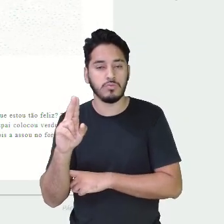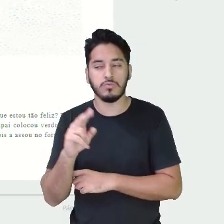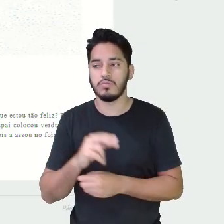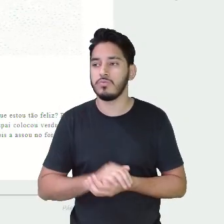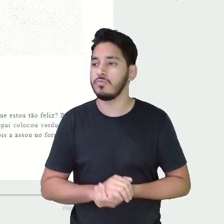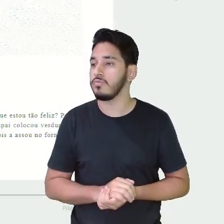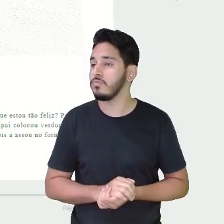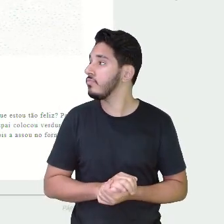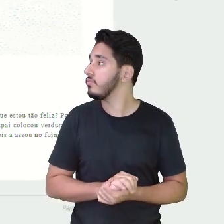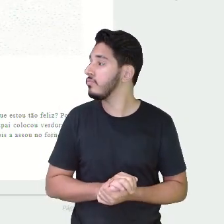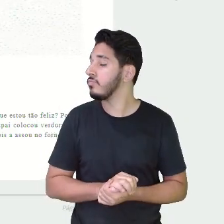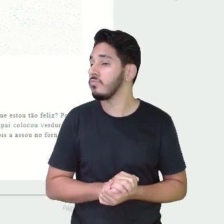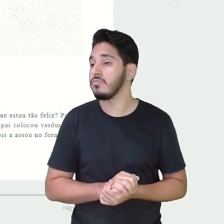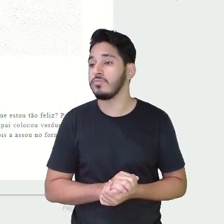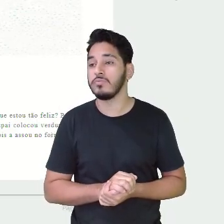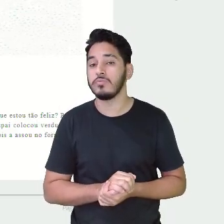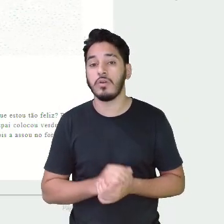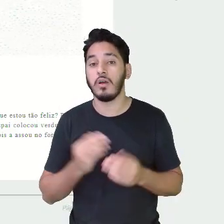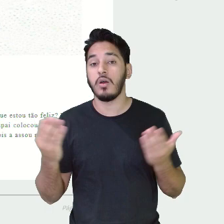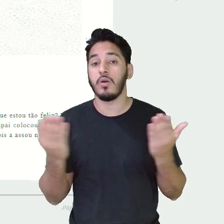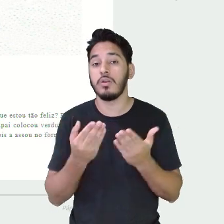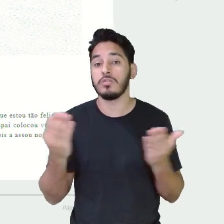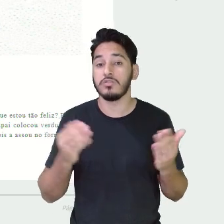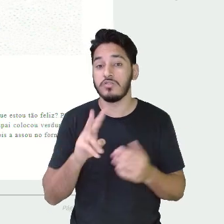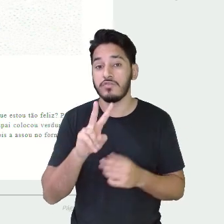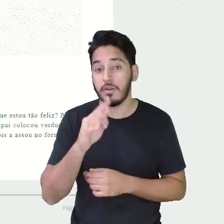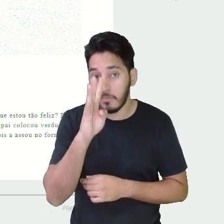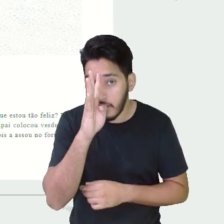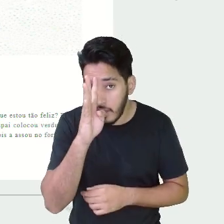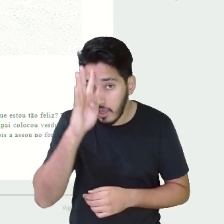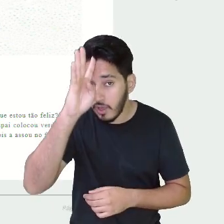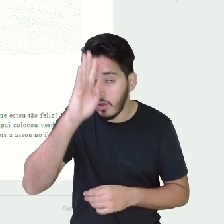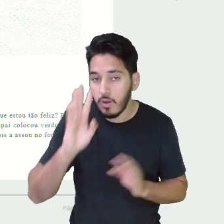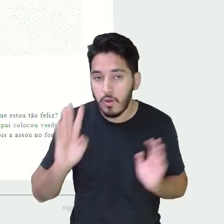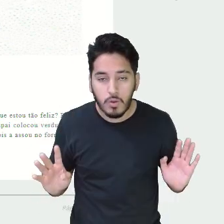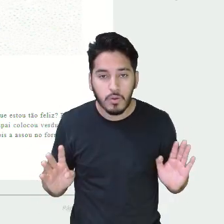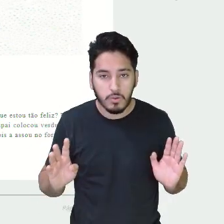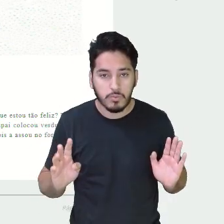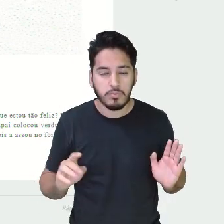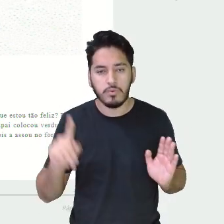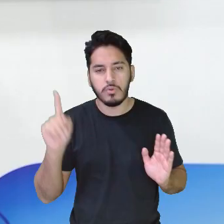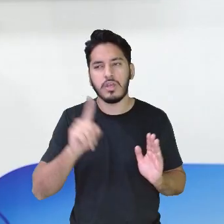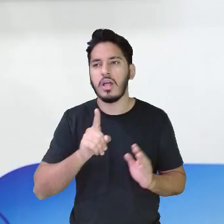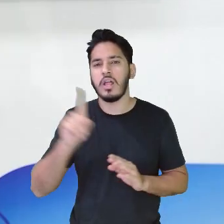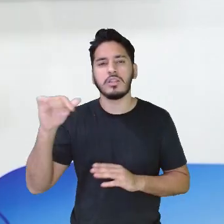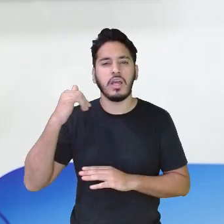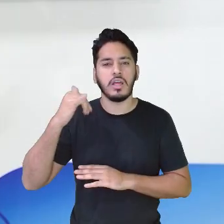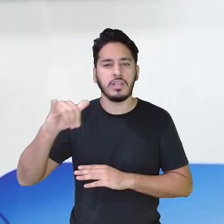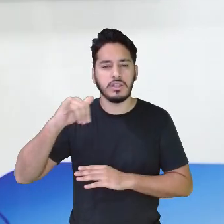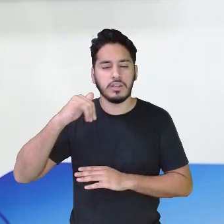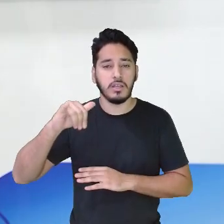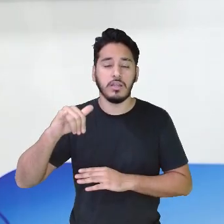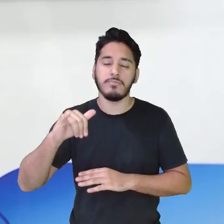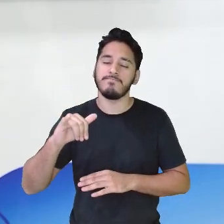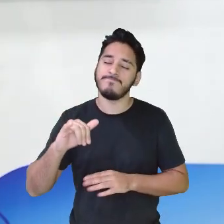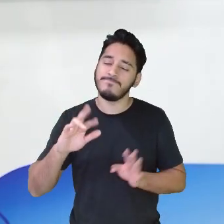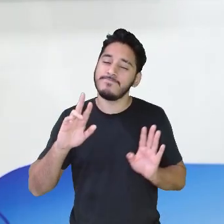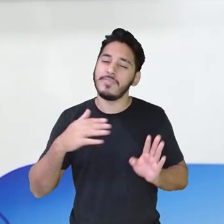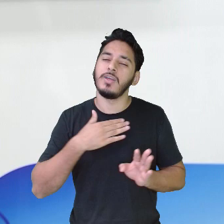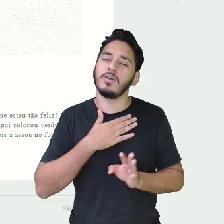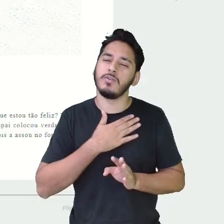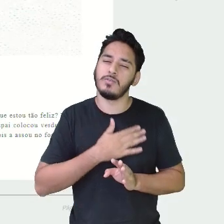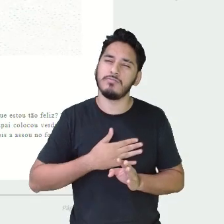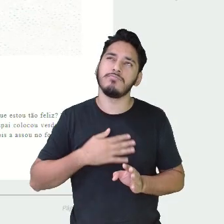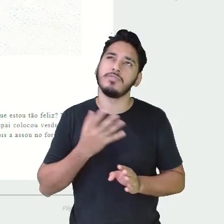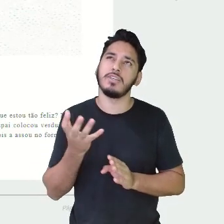Sul. Agora a gente vai para Roma, capital da Itália. Confesso que eu gostaria de viajar para lá